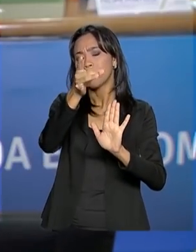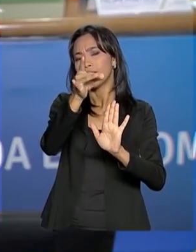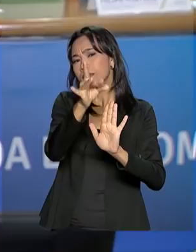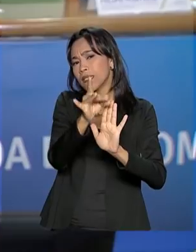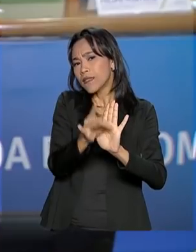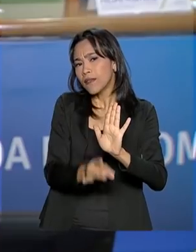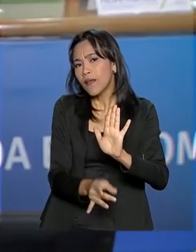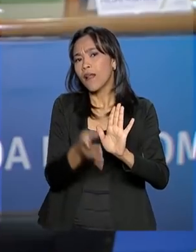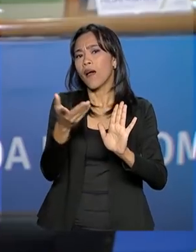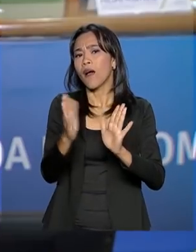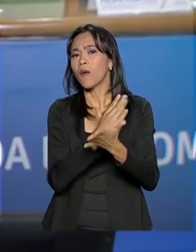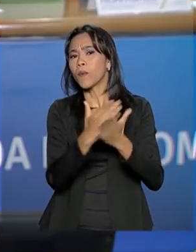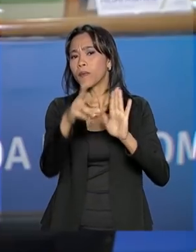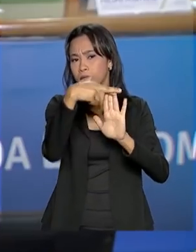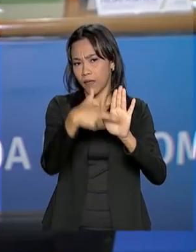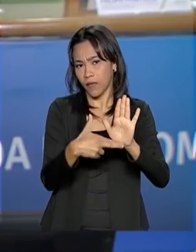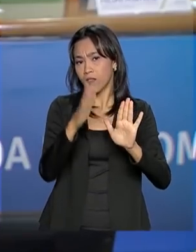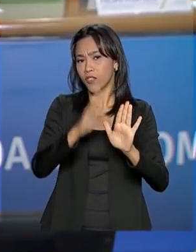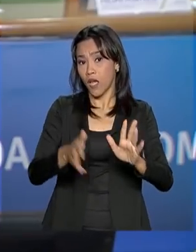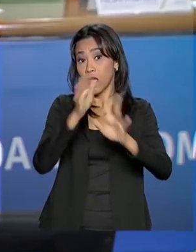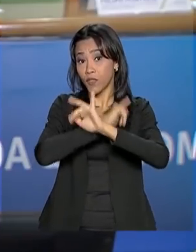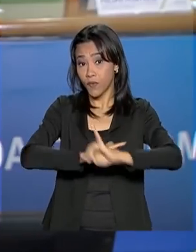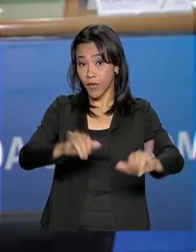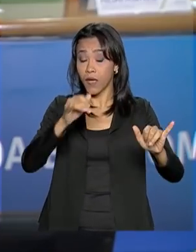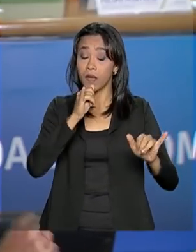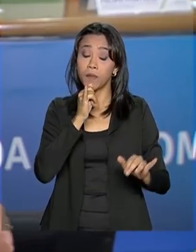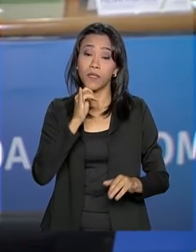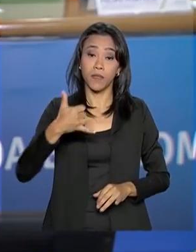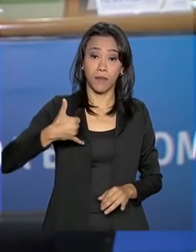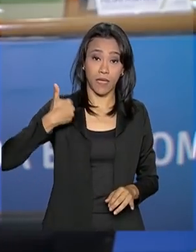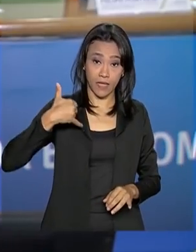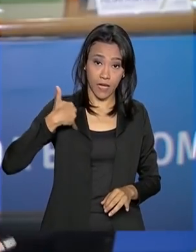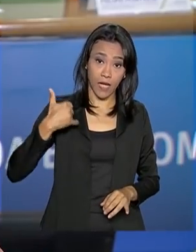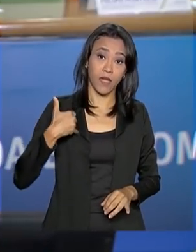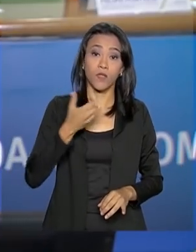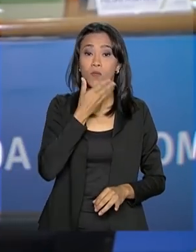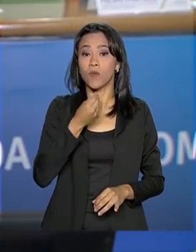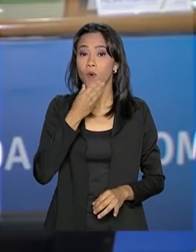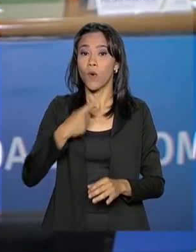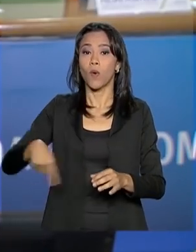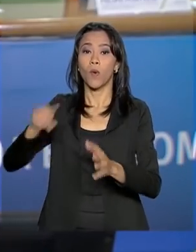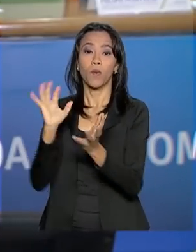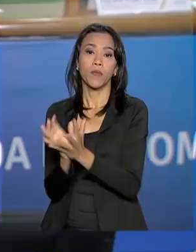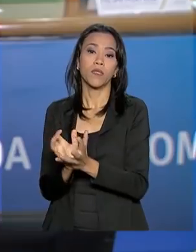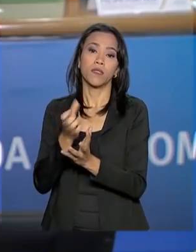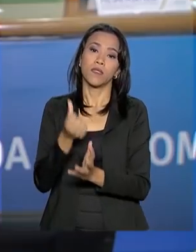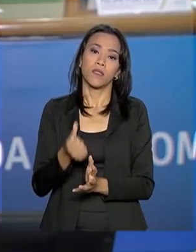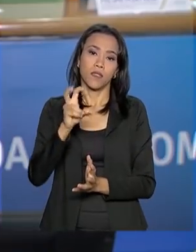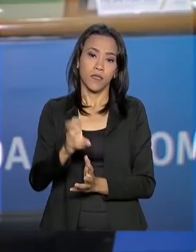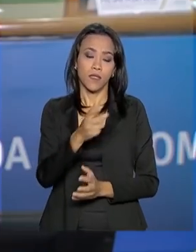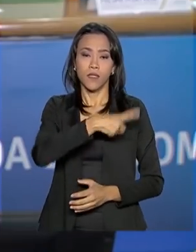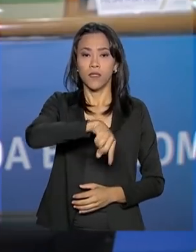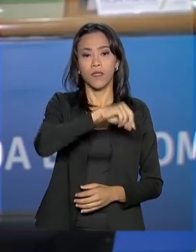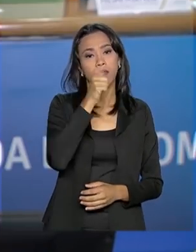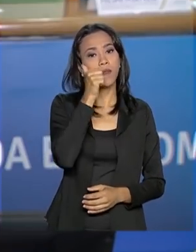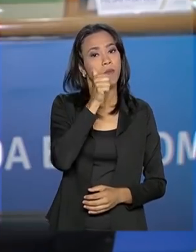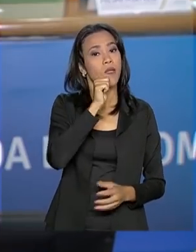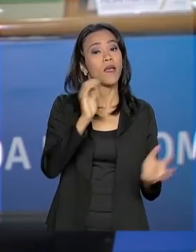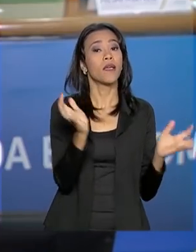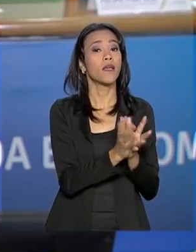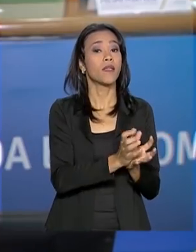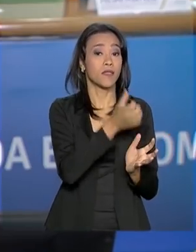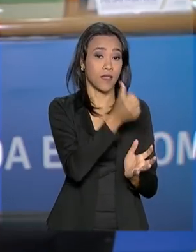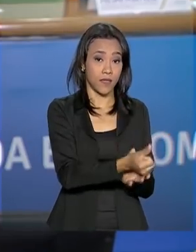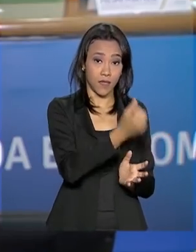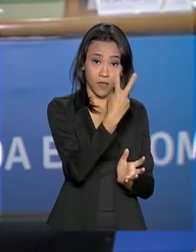regras. Algumas coisas já foram divulgadas, por exemplo, a questão da idade mínima dos homens de 65 anos e das mulheres de 62 anos, com 12 anos de